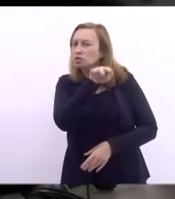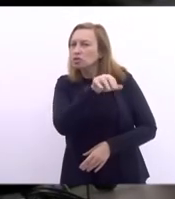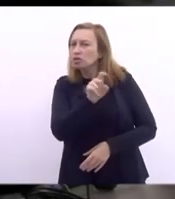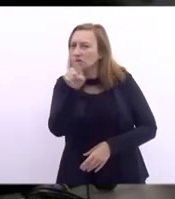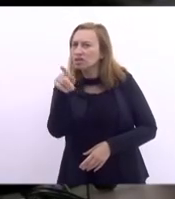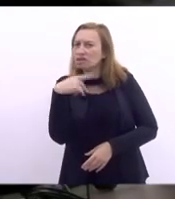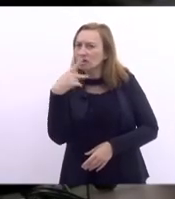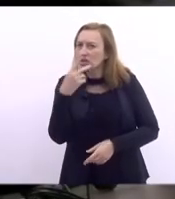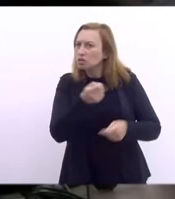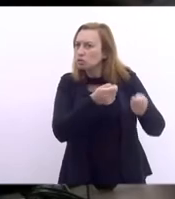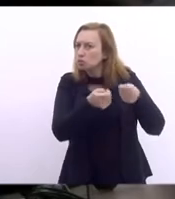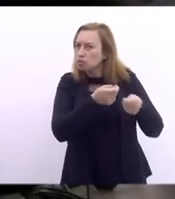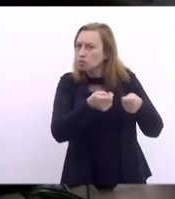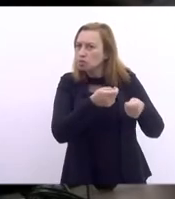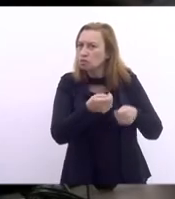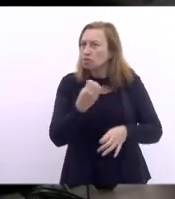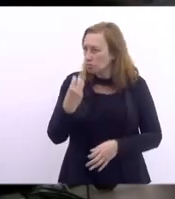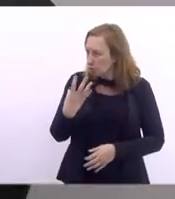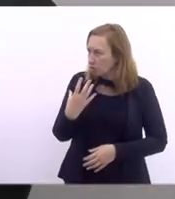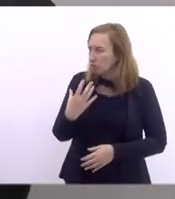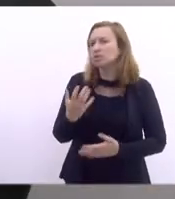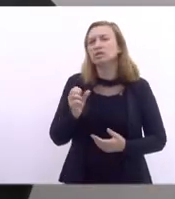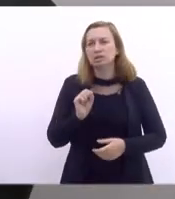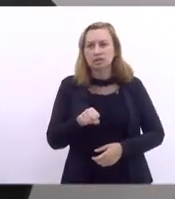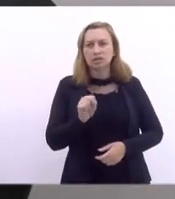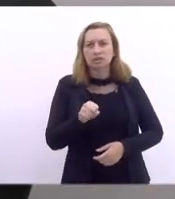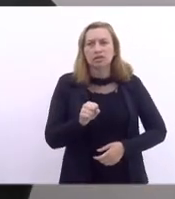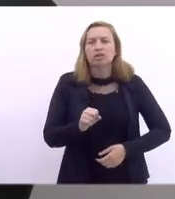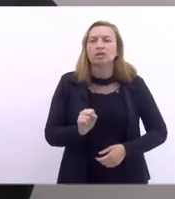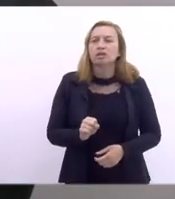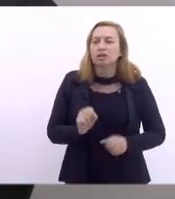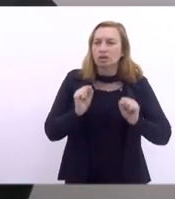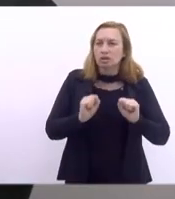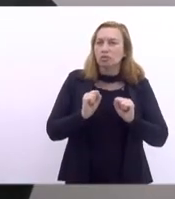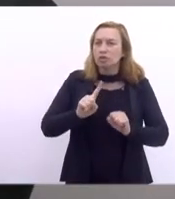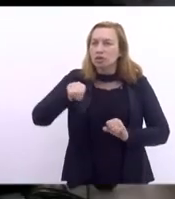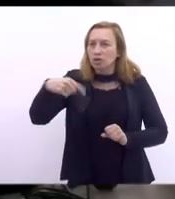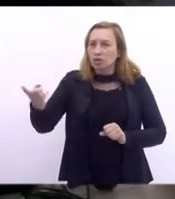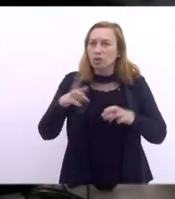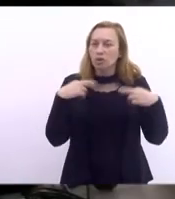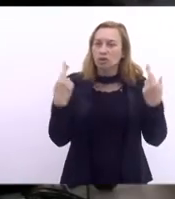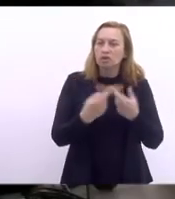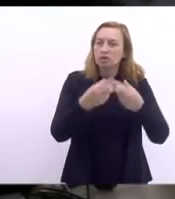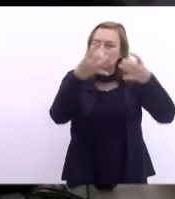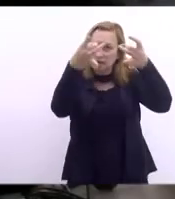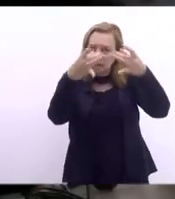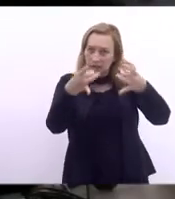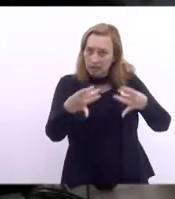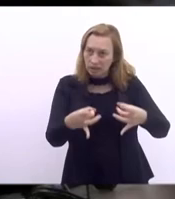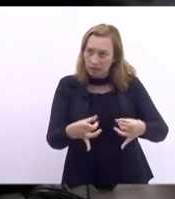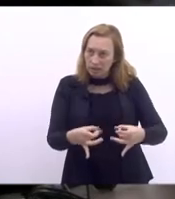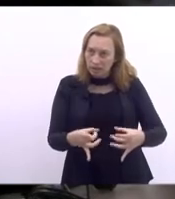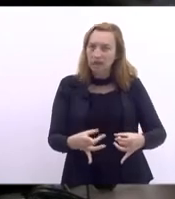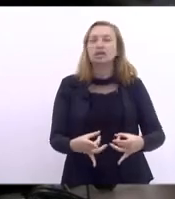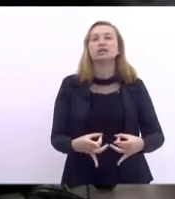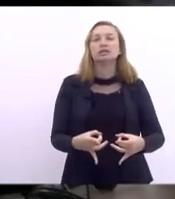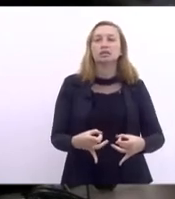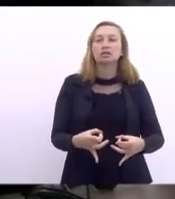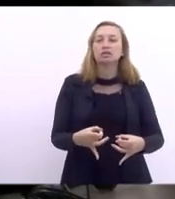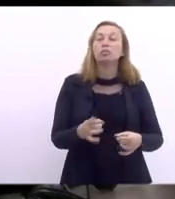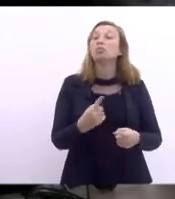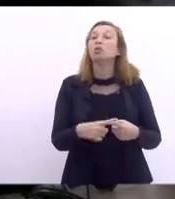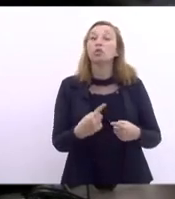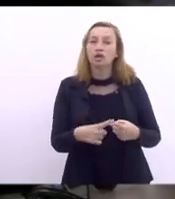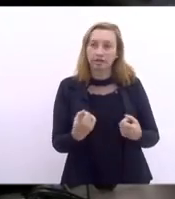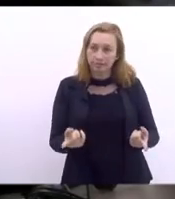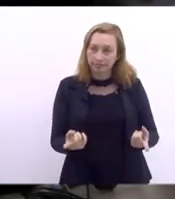Você levantou os controles são bons é eu eu posso na próxima reunião da detalhes é justamente o que que ele